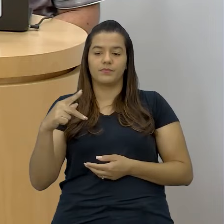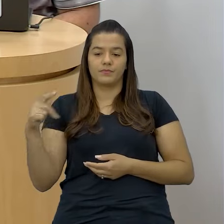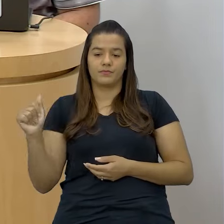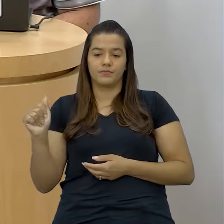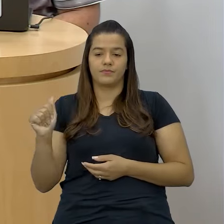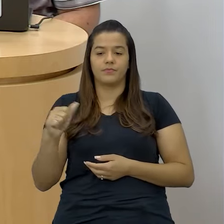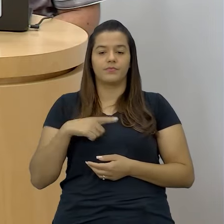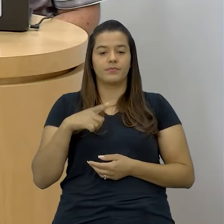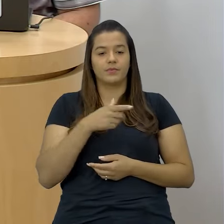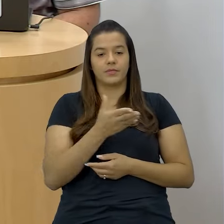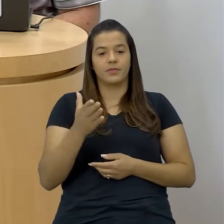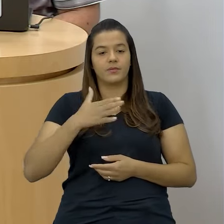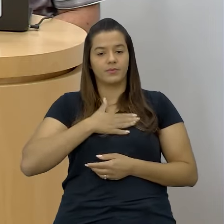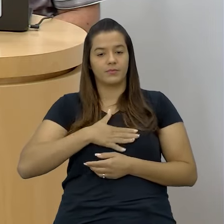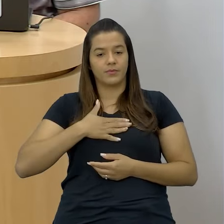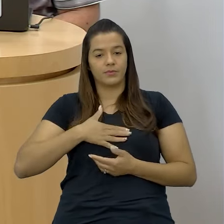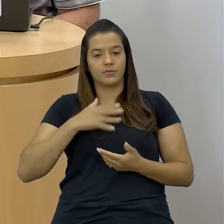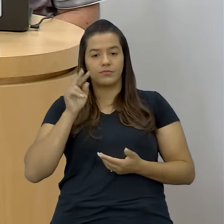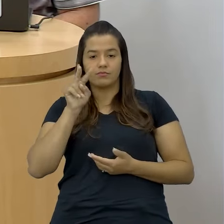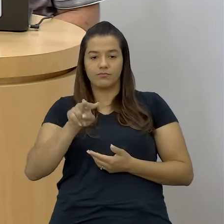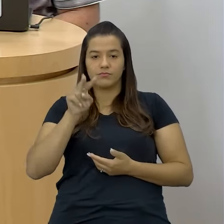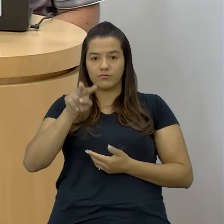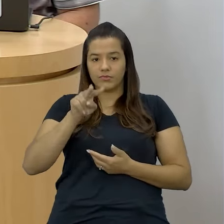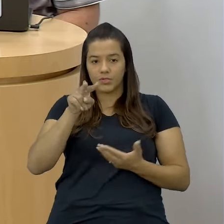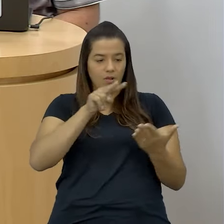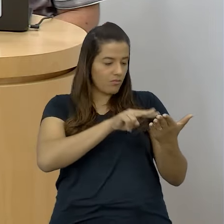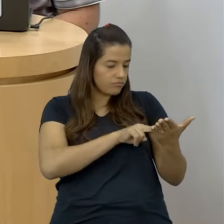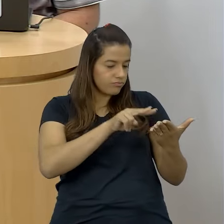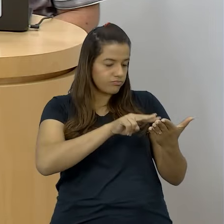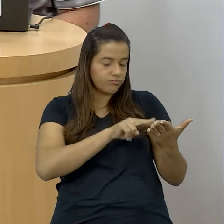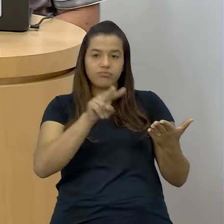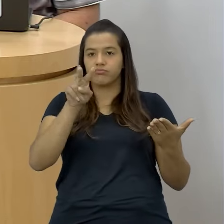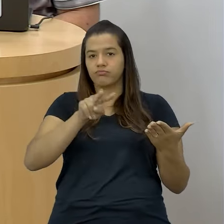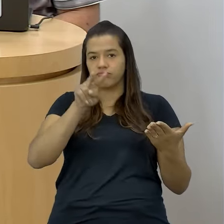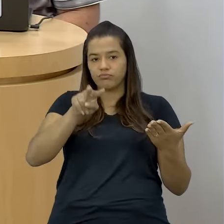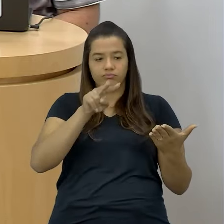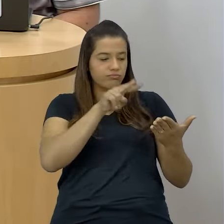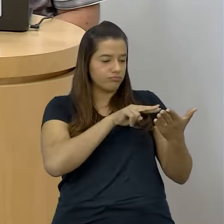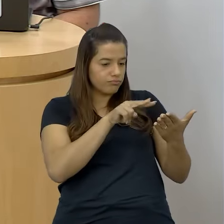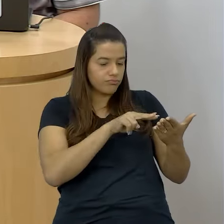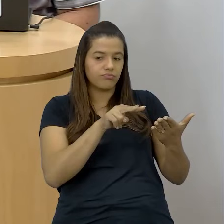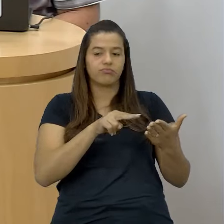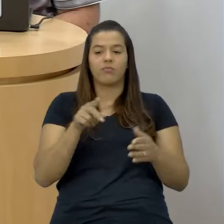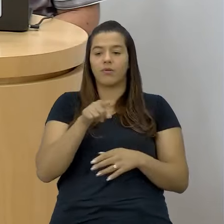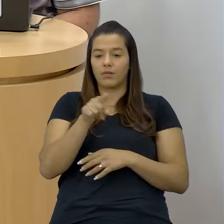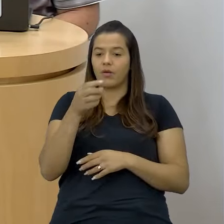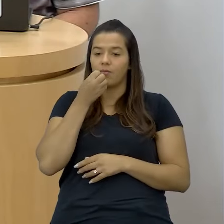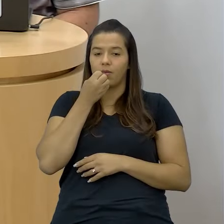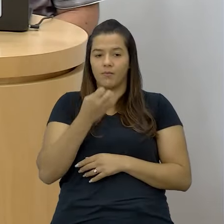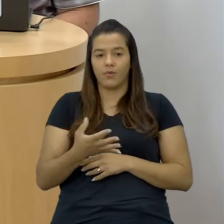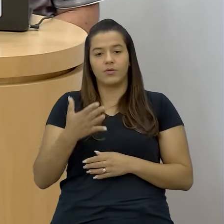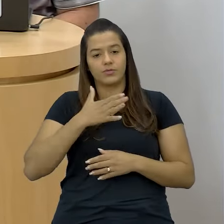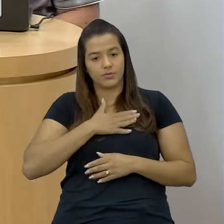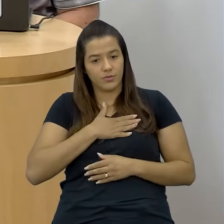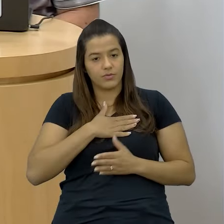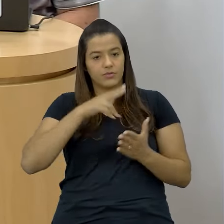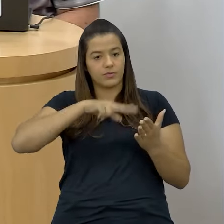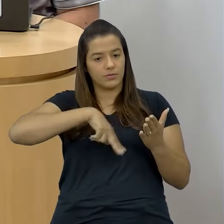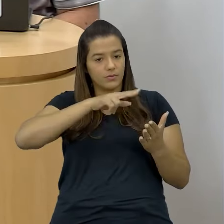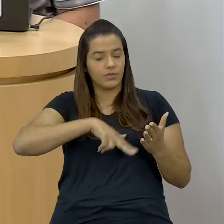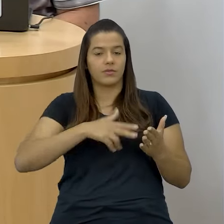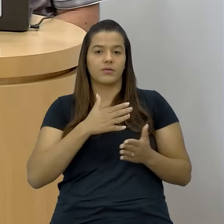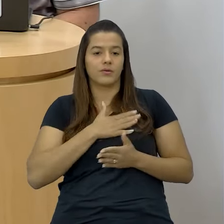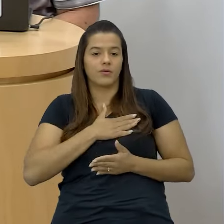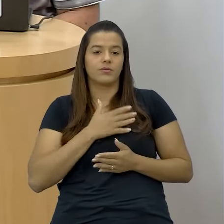gostoso você acompanhar a TPC lendo alguma coisa. Então, a gente conhece o professor gosta de ler e a gente acredita que ele